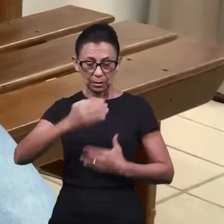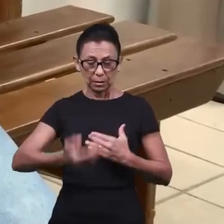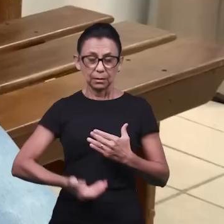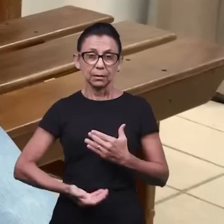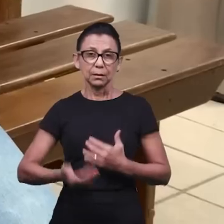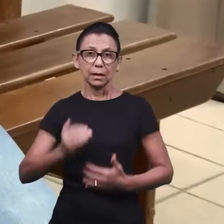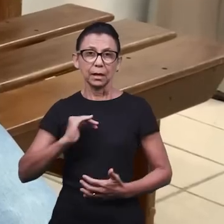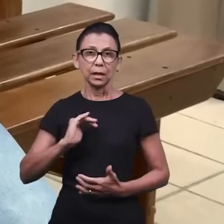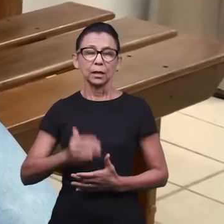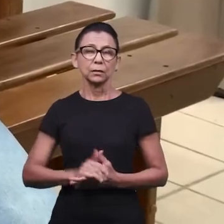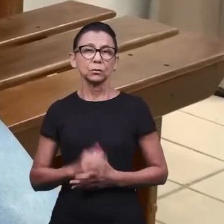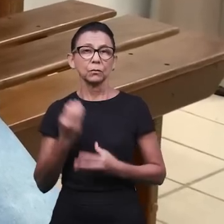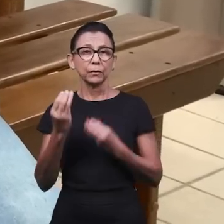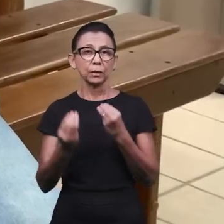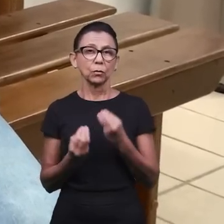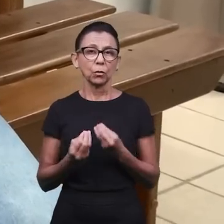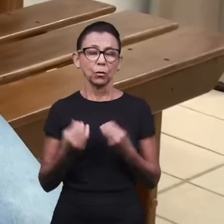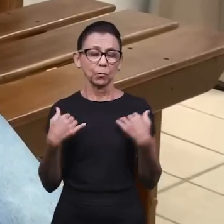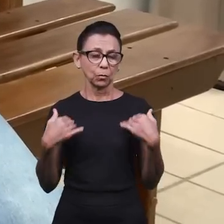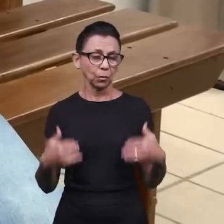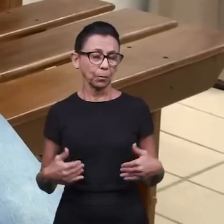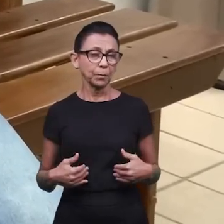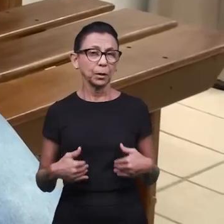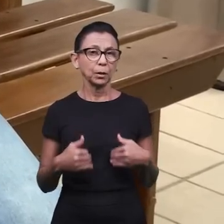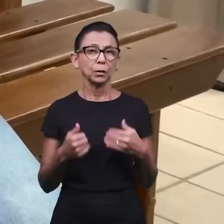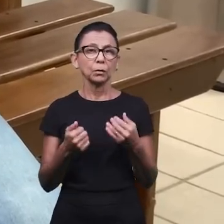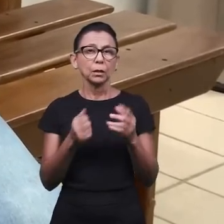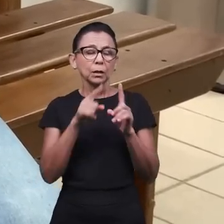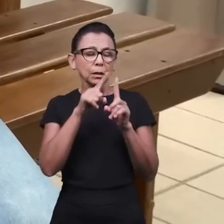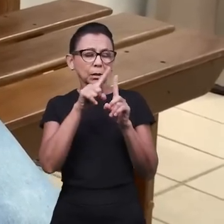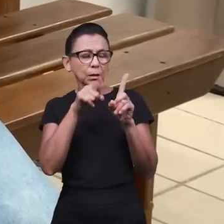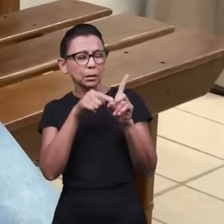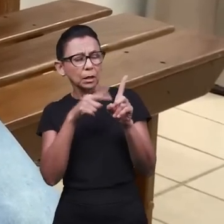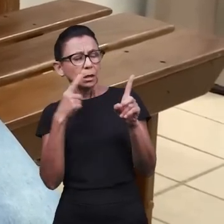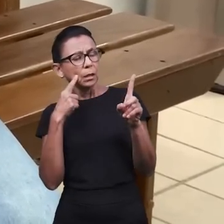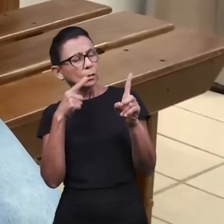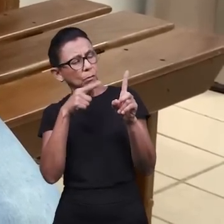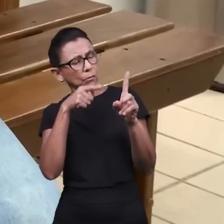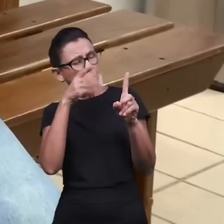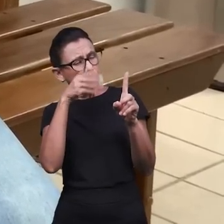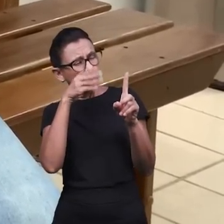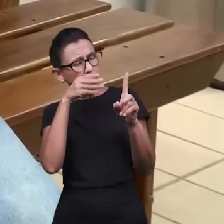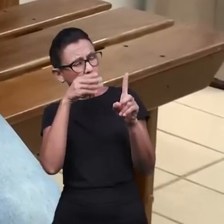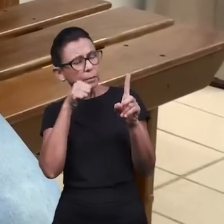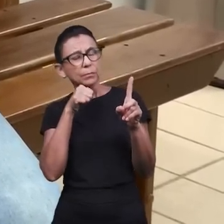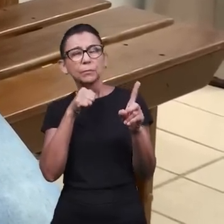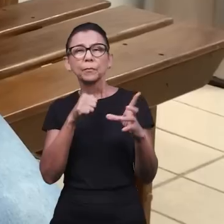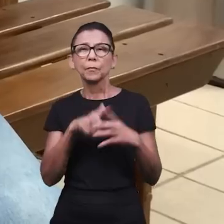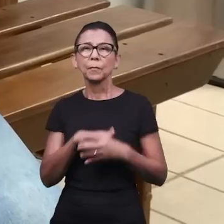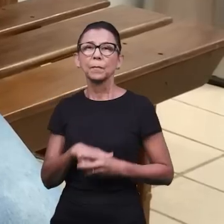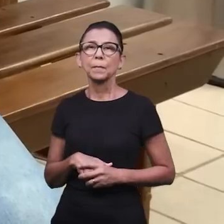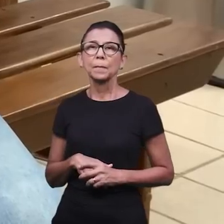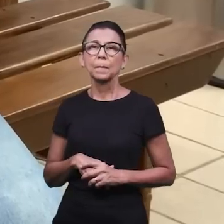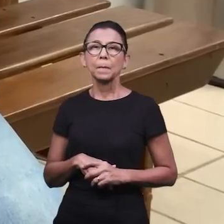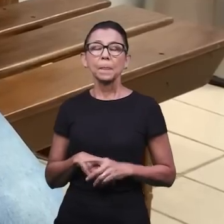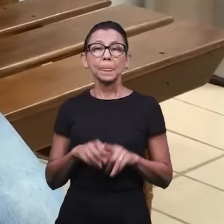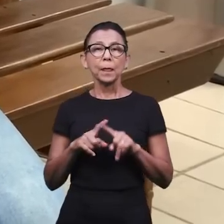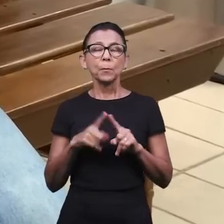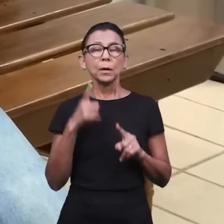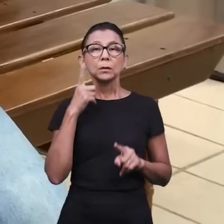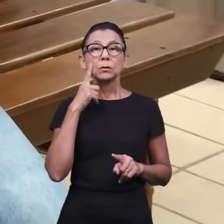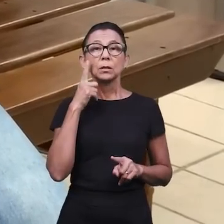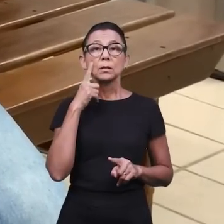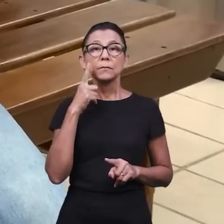o corpinho dele, e a gente percebeu que na ecografia o Miguel estava flutuando,